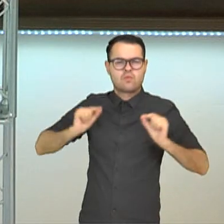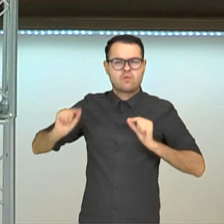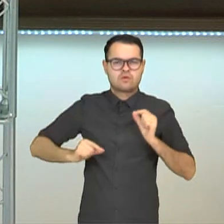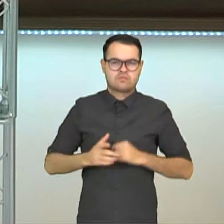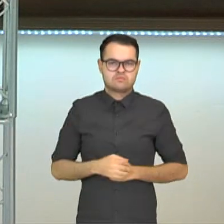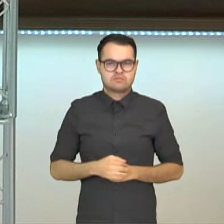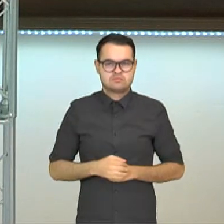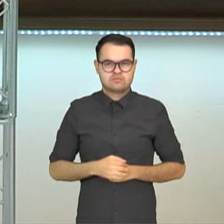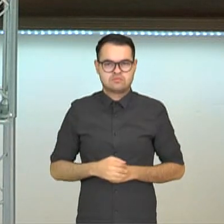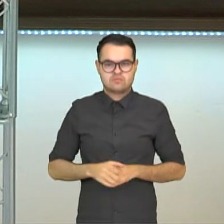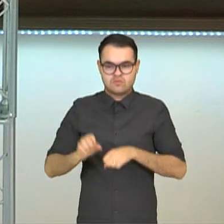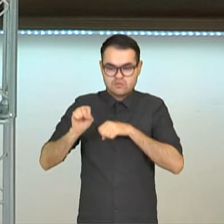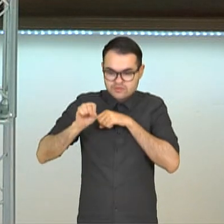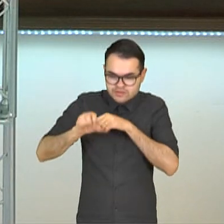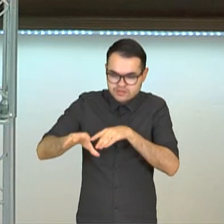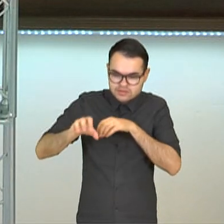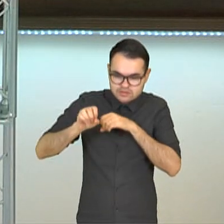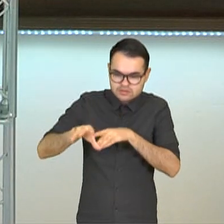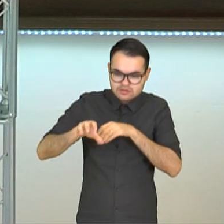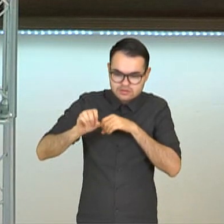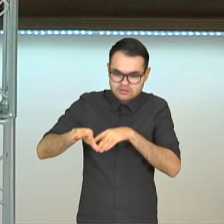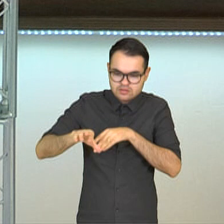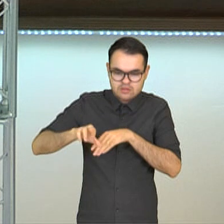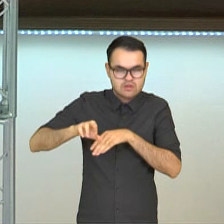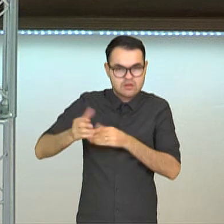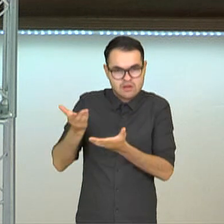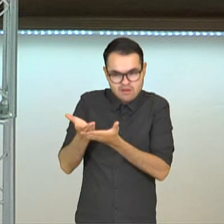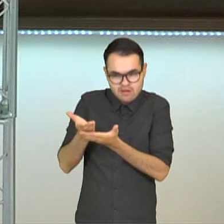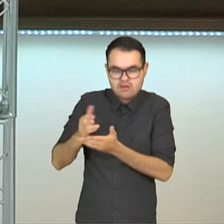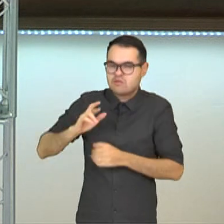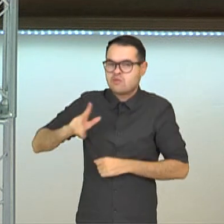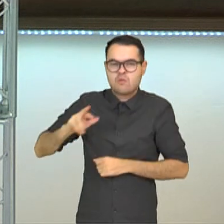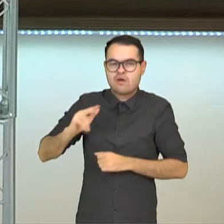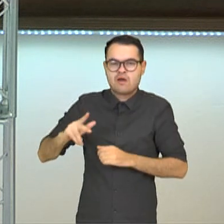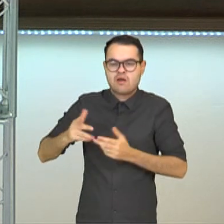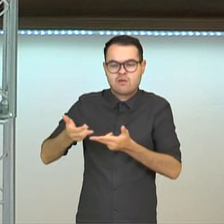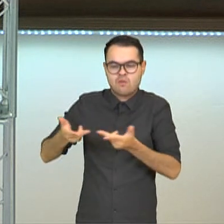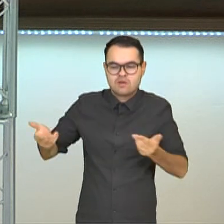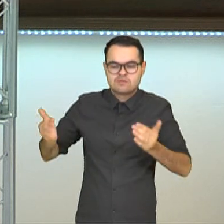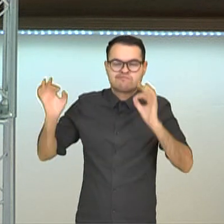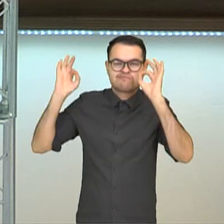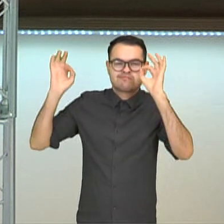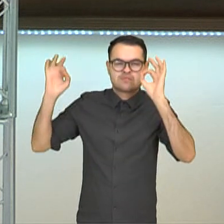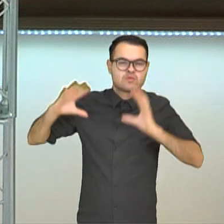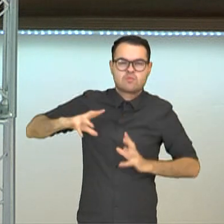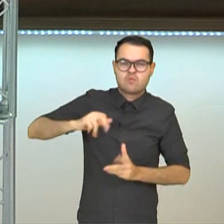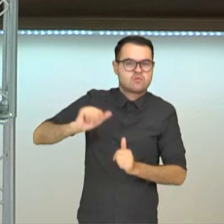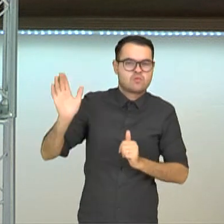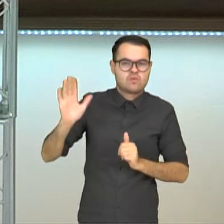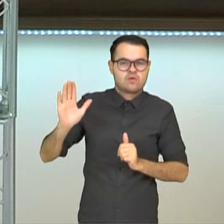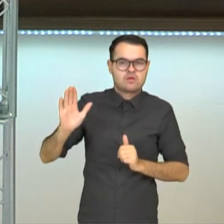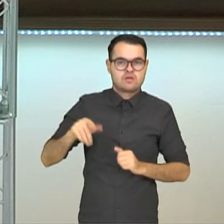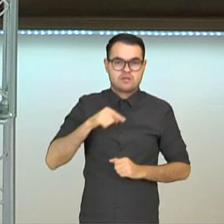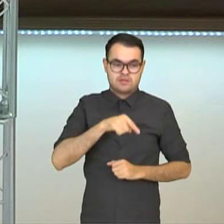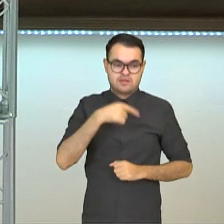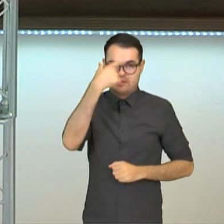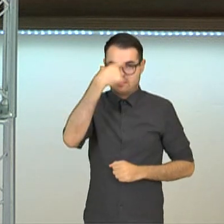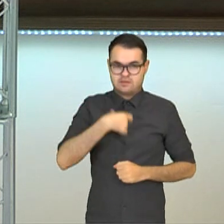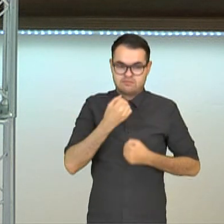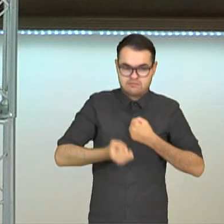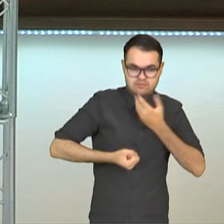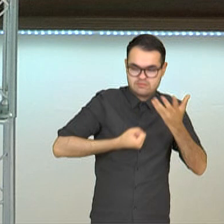ensino não é a coisa mais fina do mundo. E aí ela narra aquela parte em que o pai estava